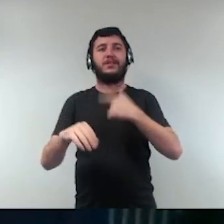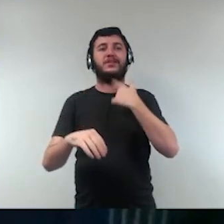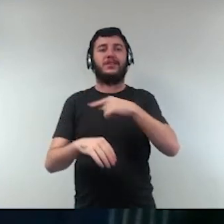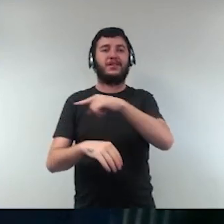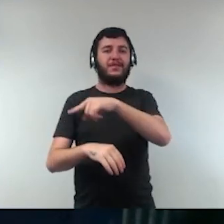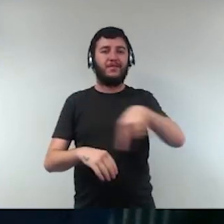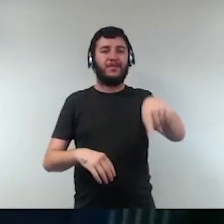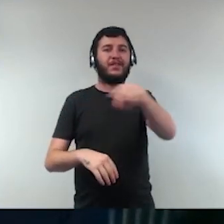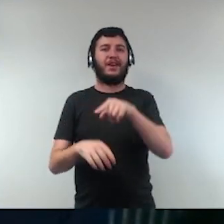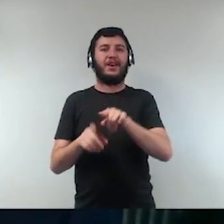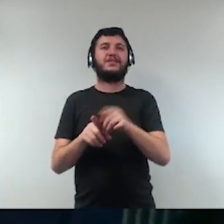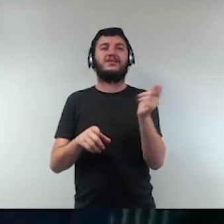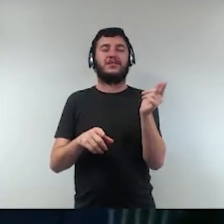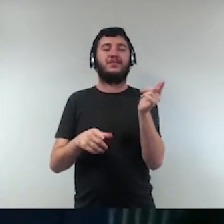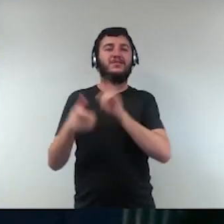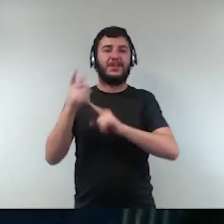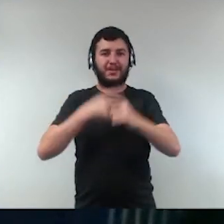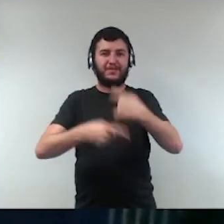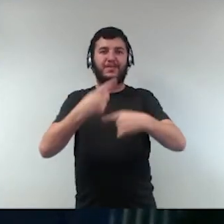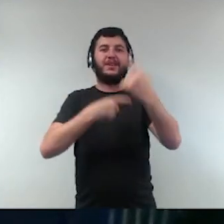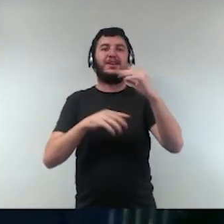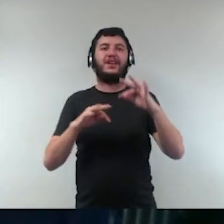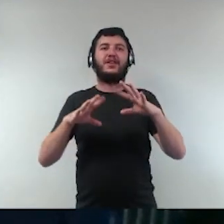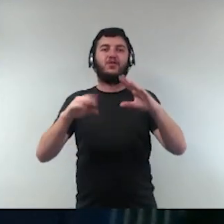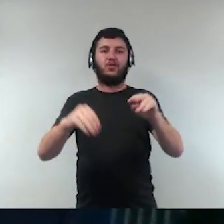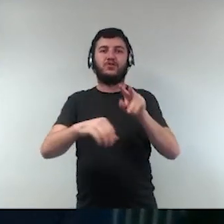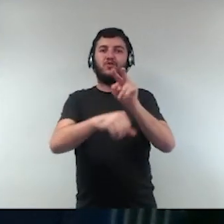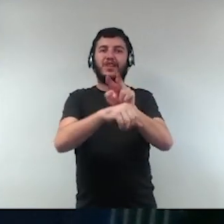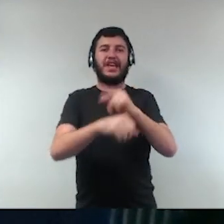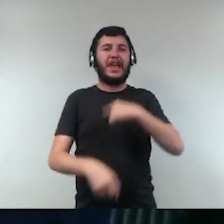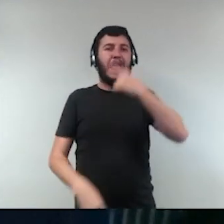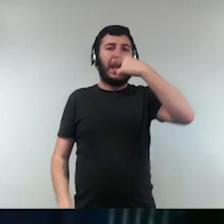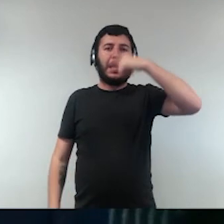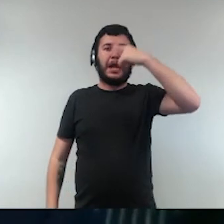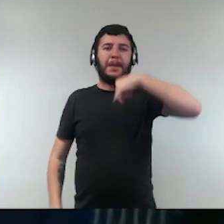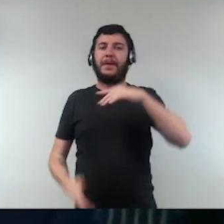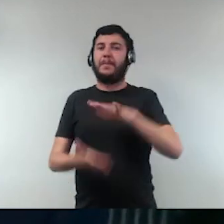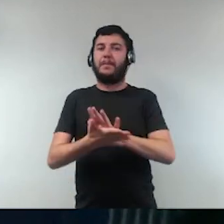e que nos cuidemos todos, porque, de fato, não é uma gripezinha.